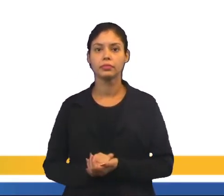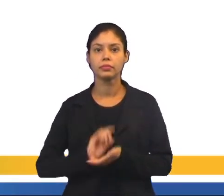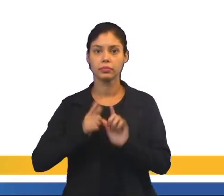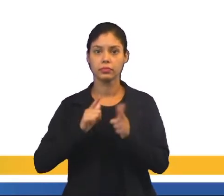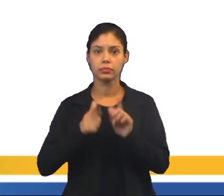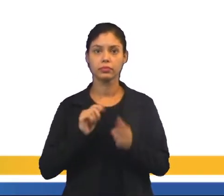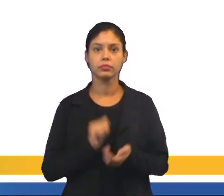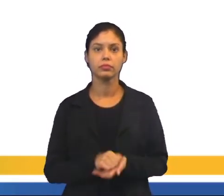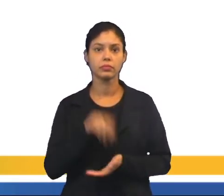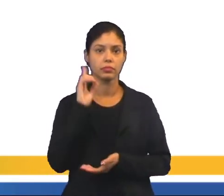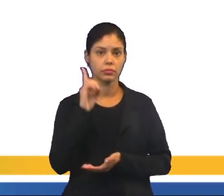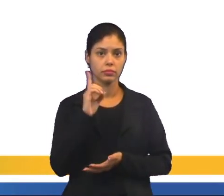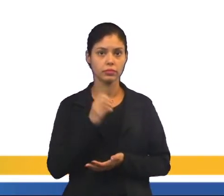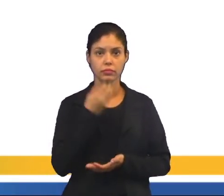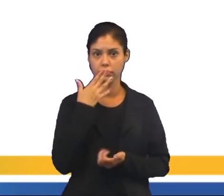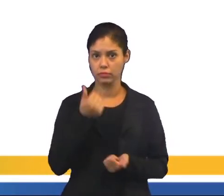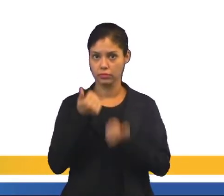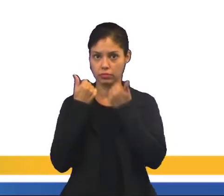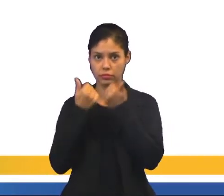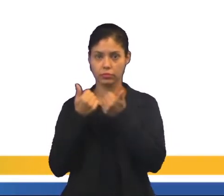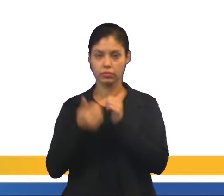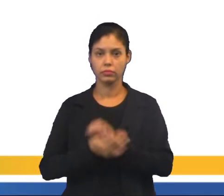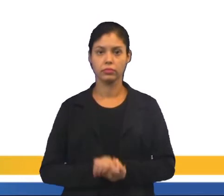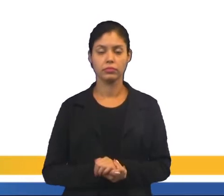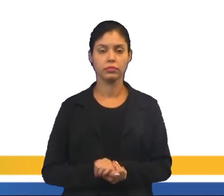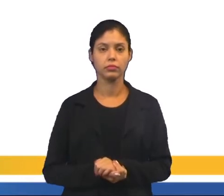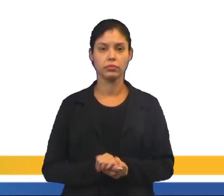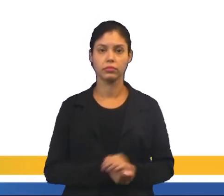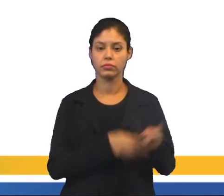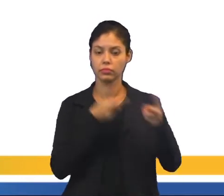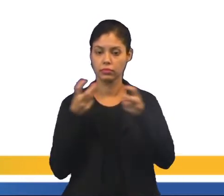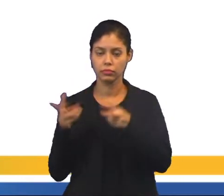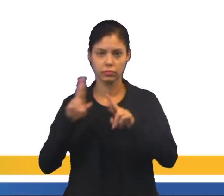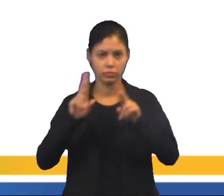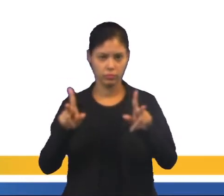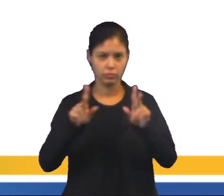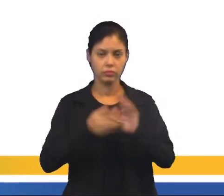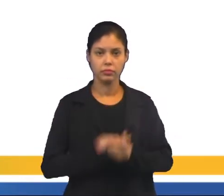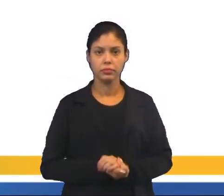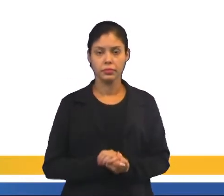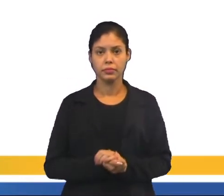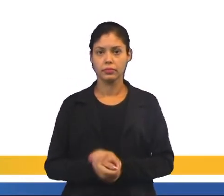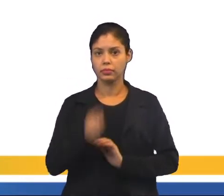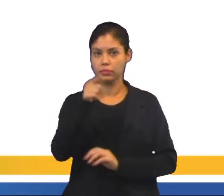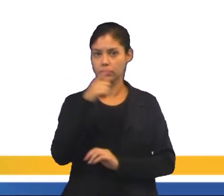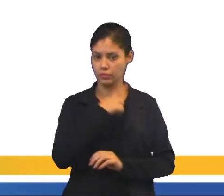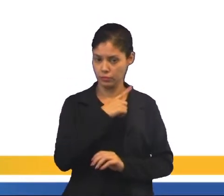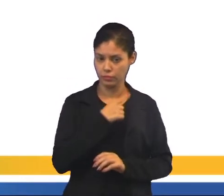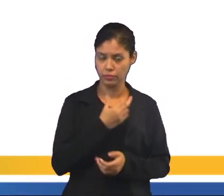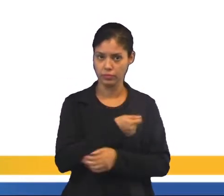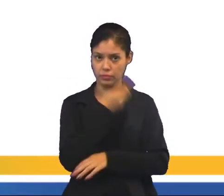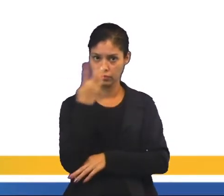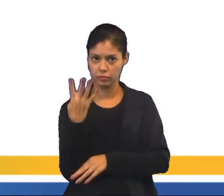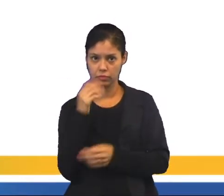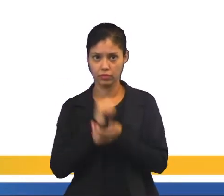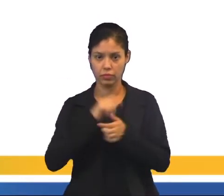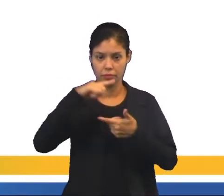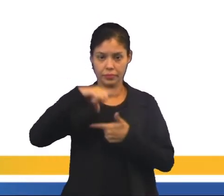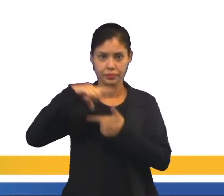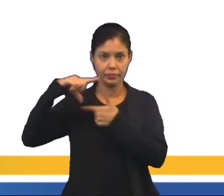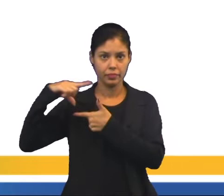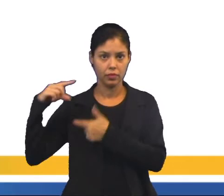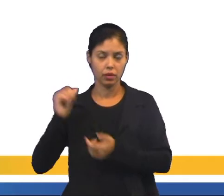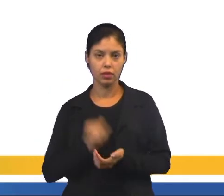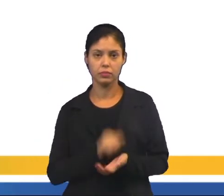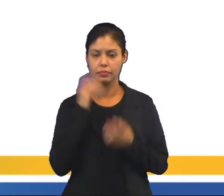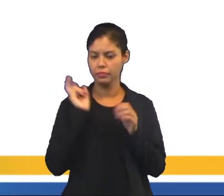letra D. Muito bem. Perceberam as diferenças? Você tem que contar os quadradinhos sempre que